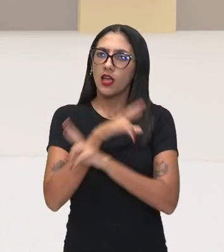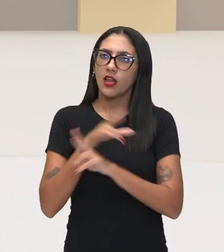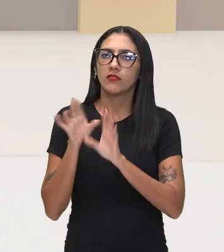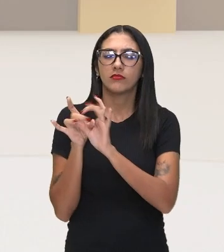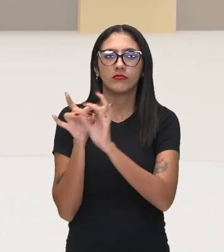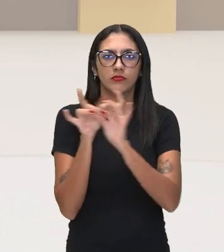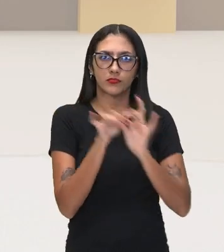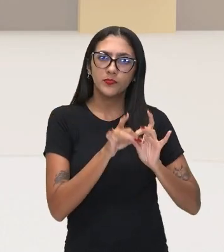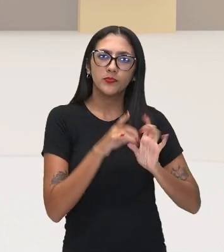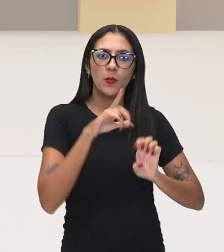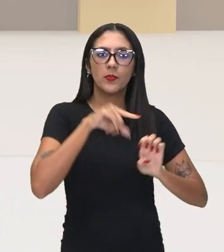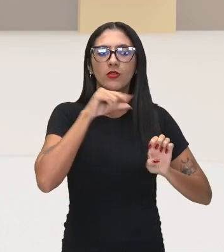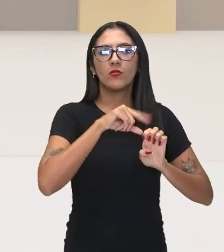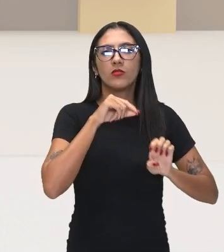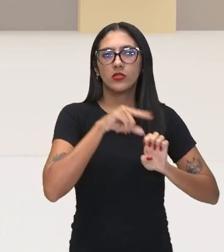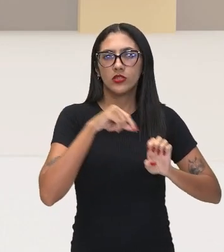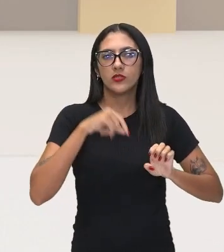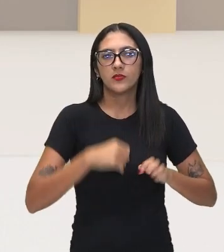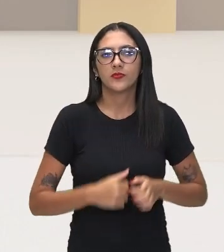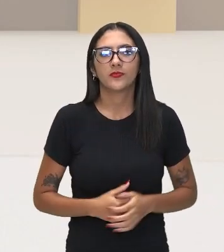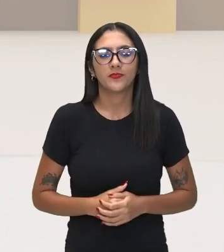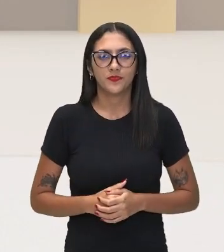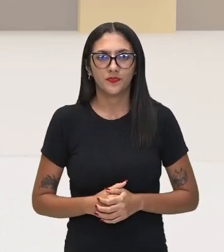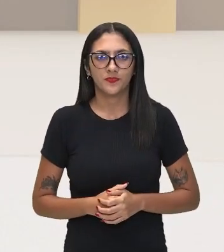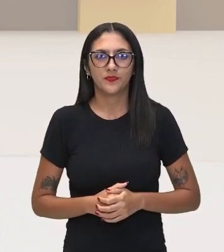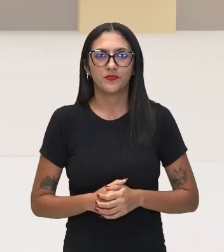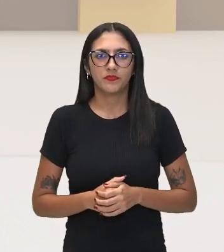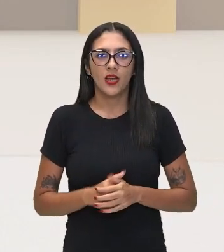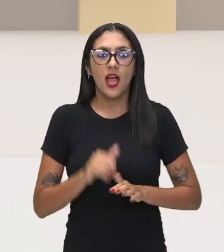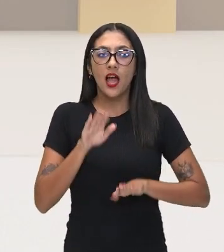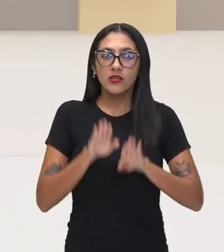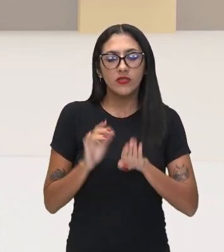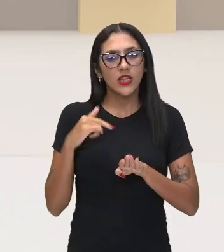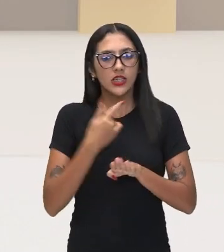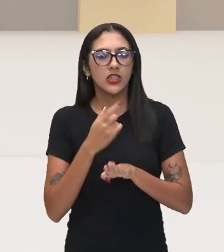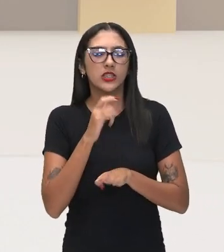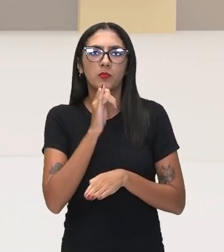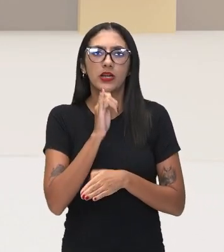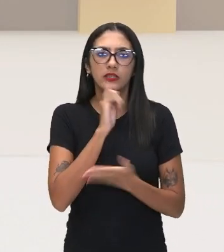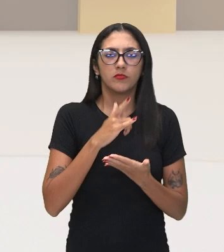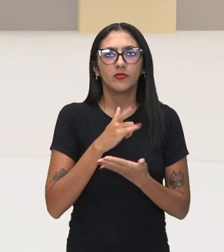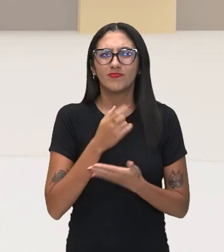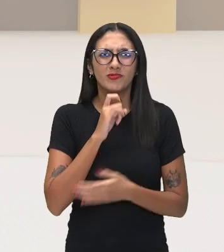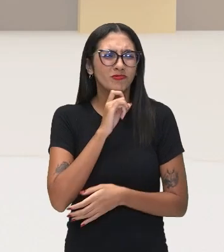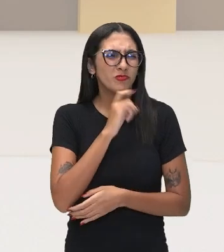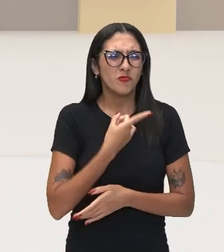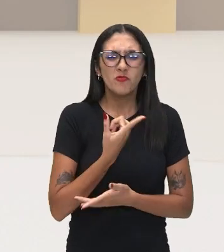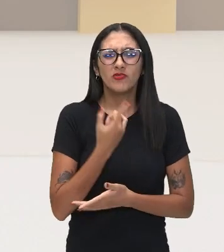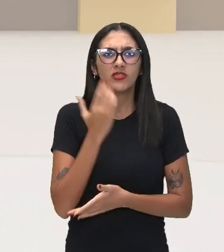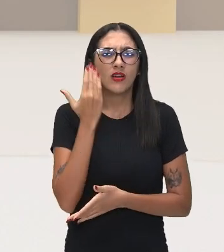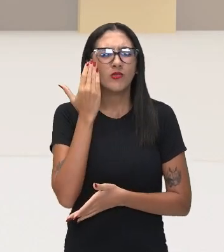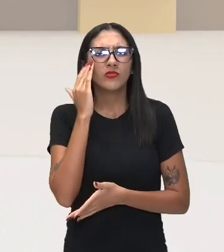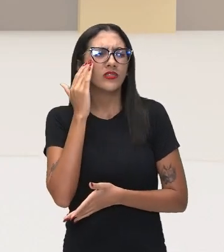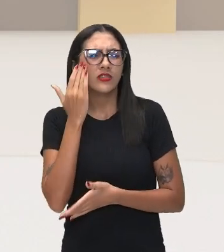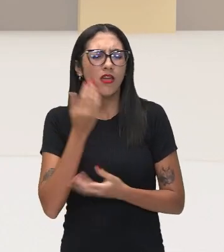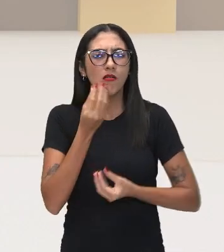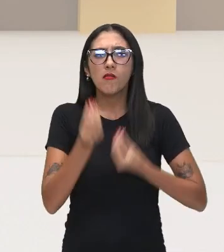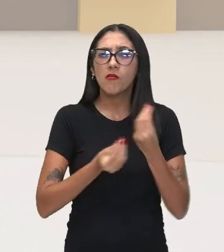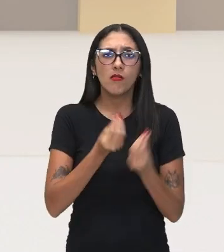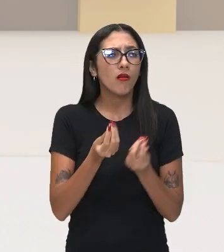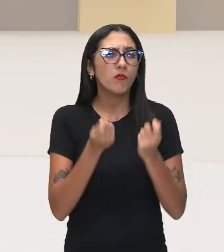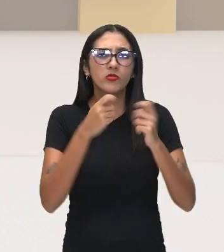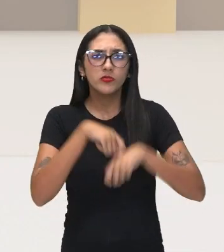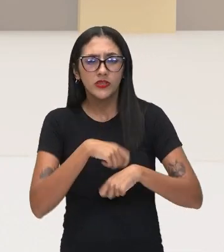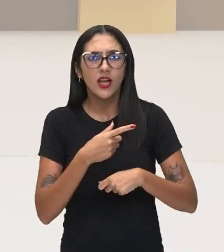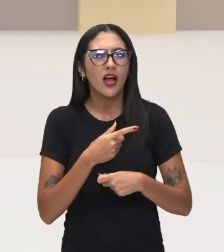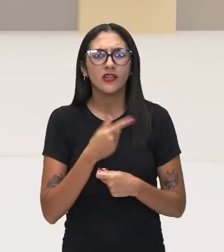certo? Então, às vezes a gente não se torna um empreendedor por não entender o processo, né? Por não saber do que se